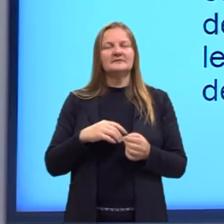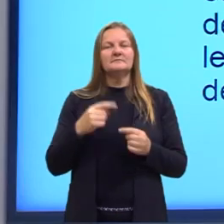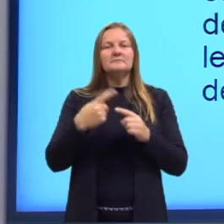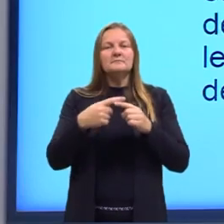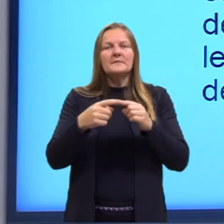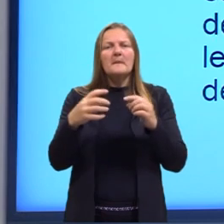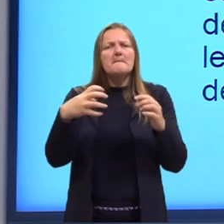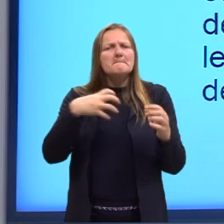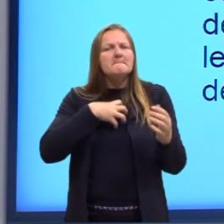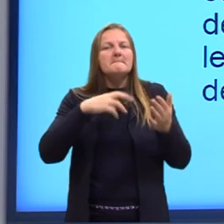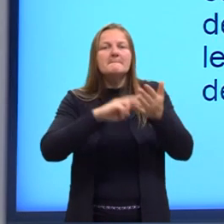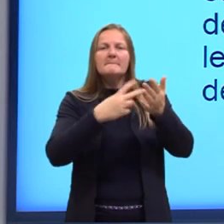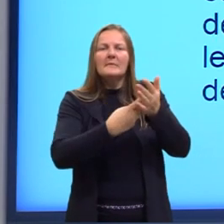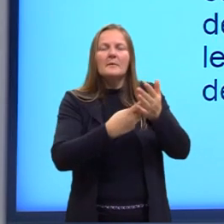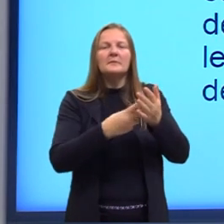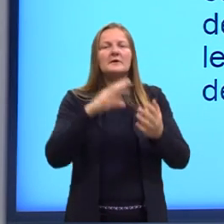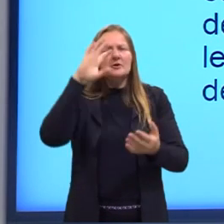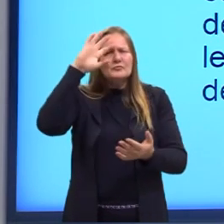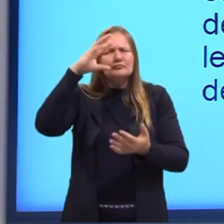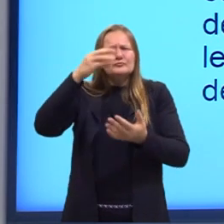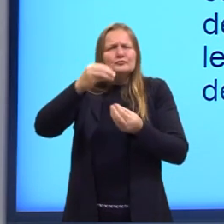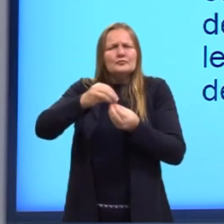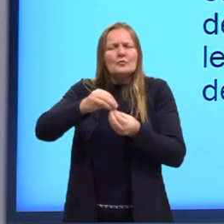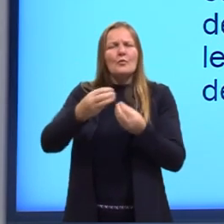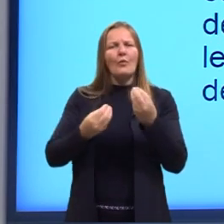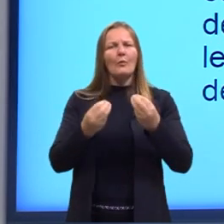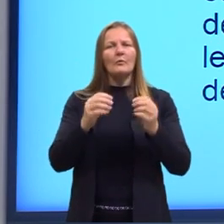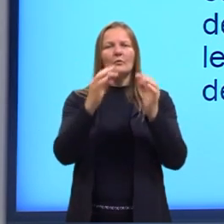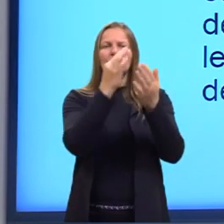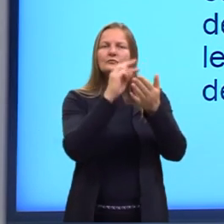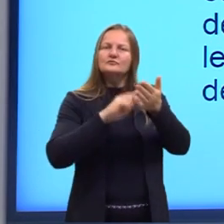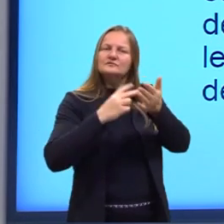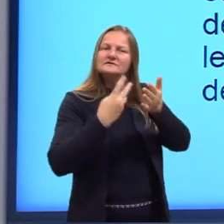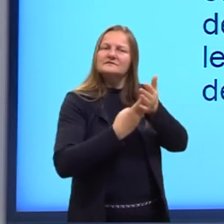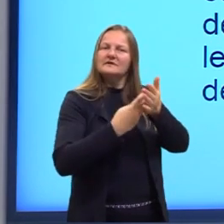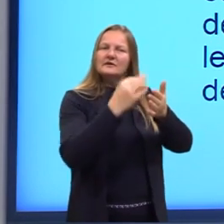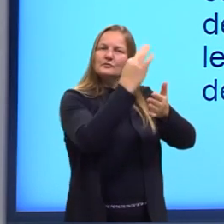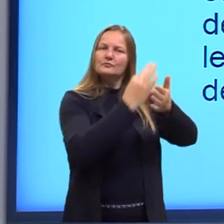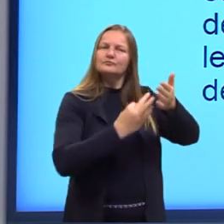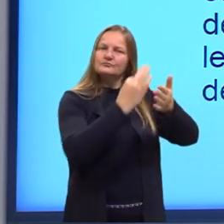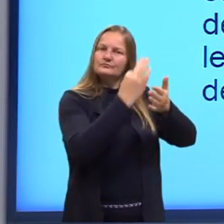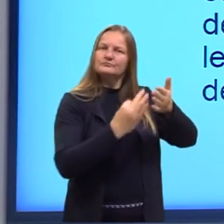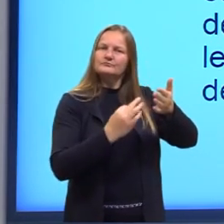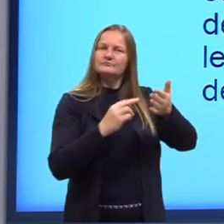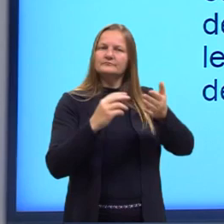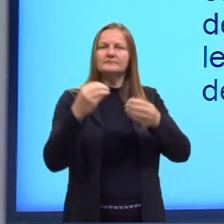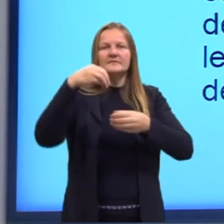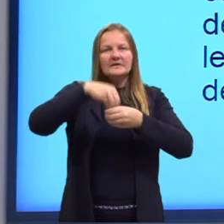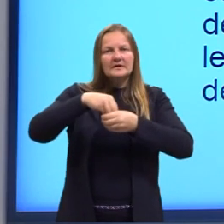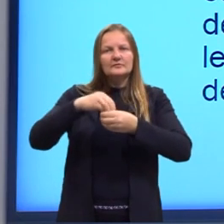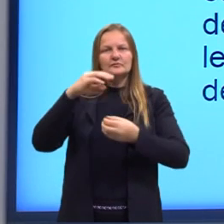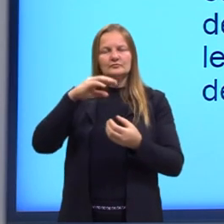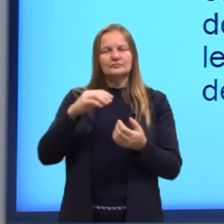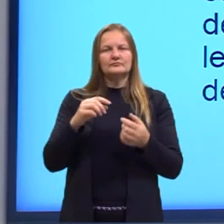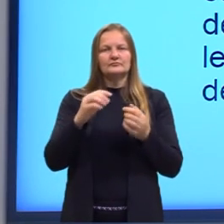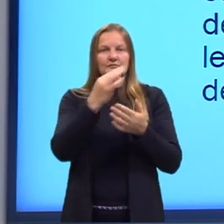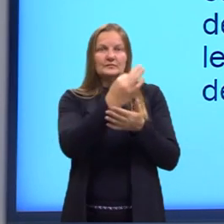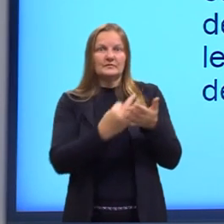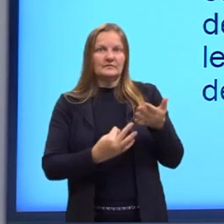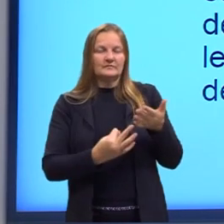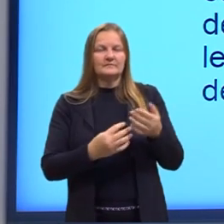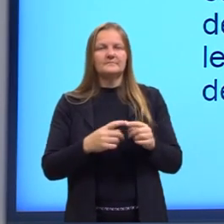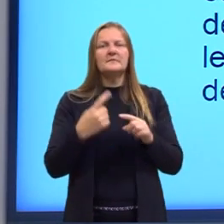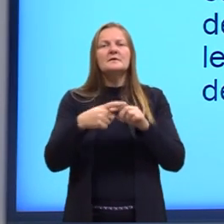tem relação com o sentido com o significado daquilo que tá dentro do nosso terça